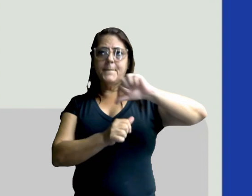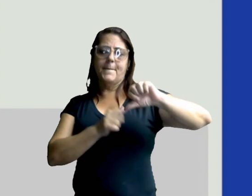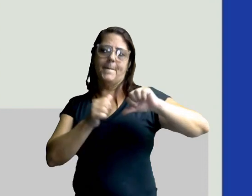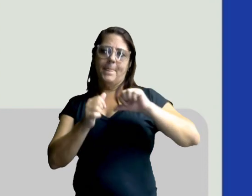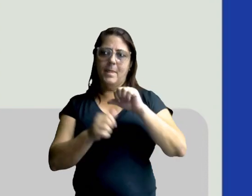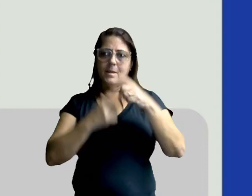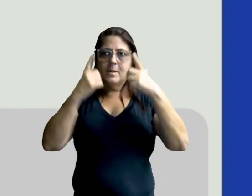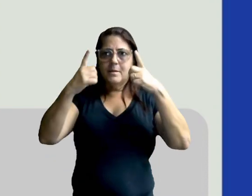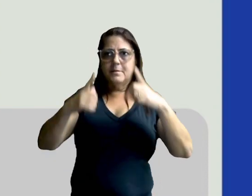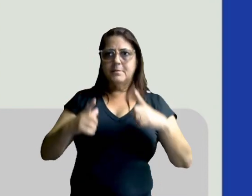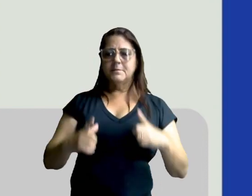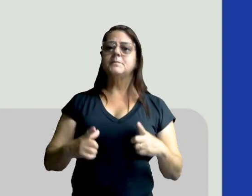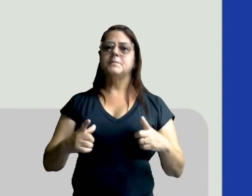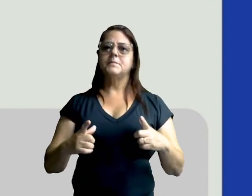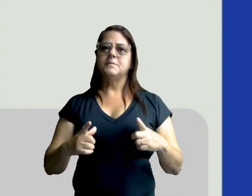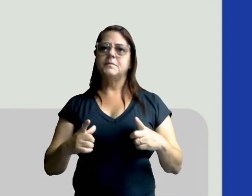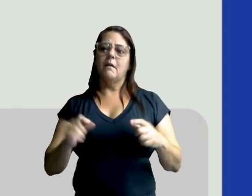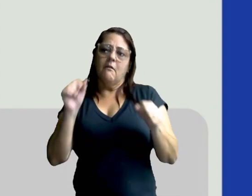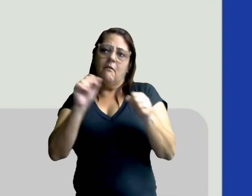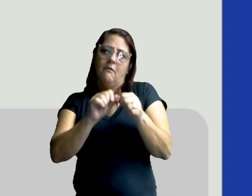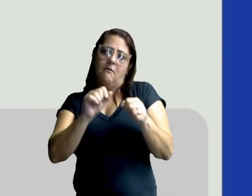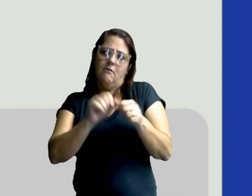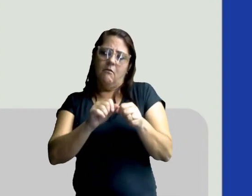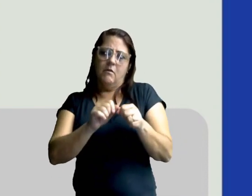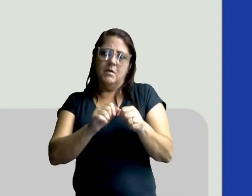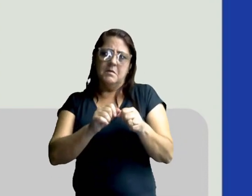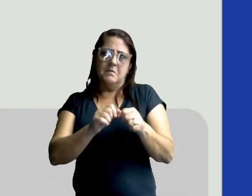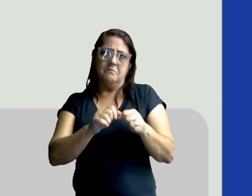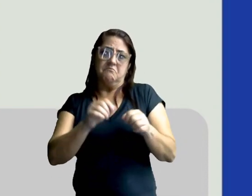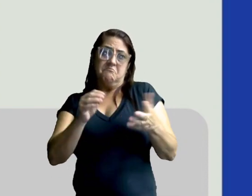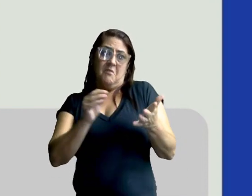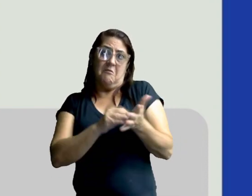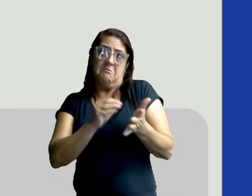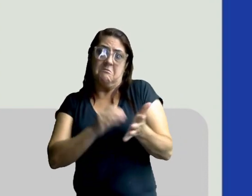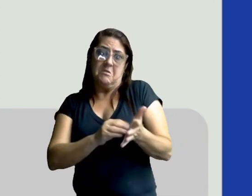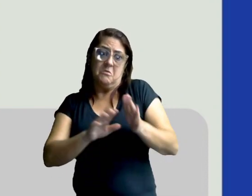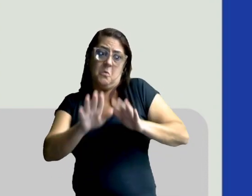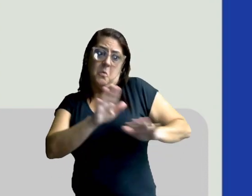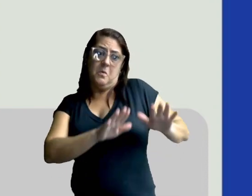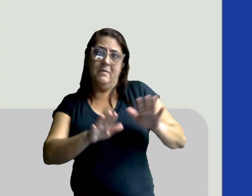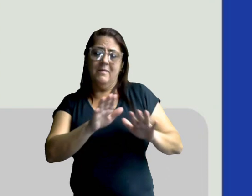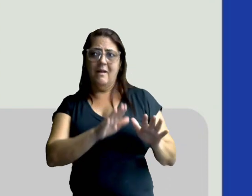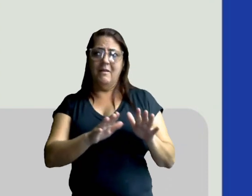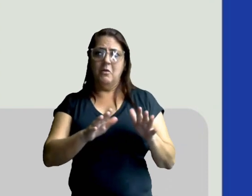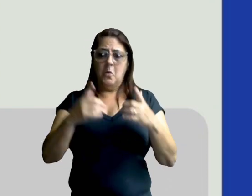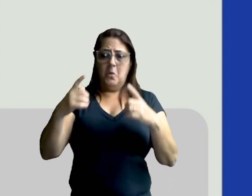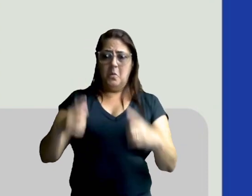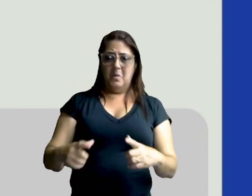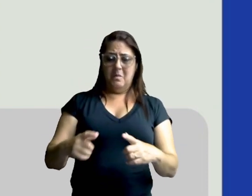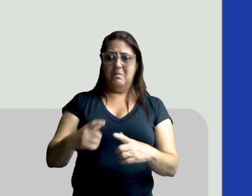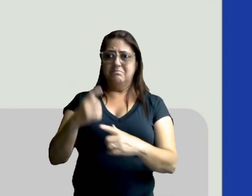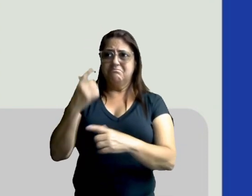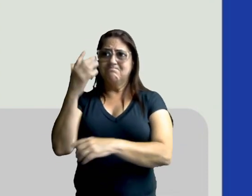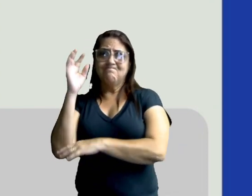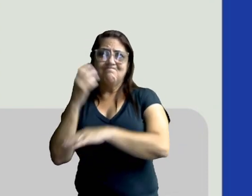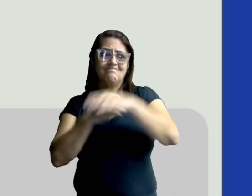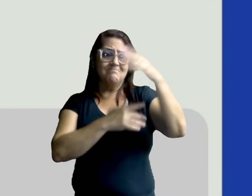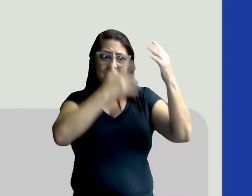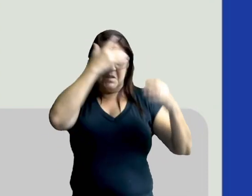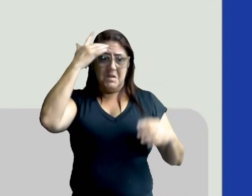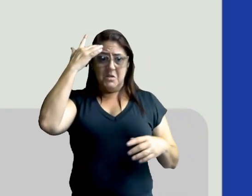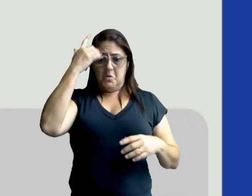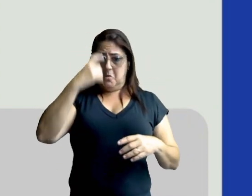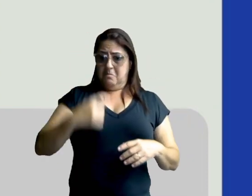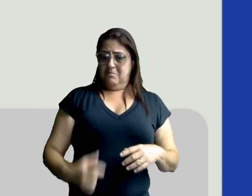Modificações no ambiente. Se forem feitas sem cuidado, as modificações no ambiente podem ser prejudiciais aos seres humanos